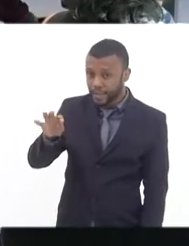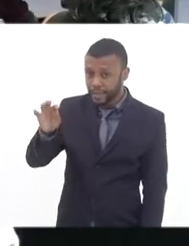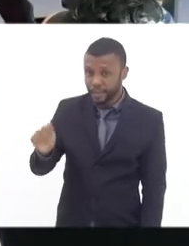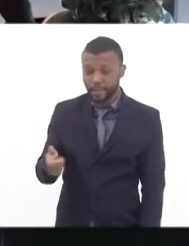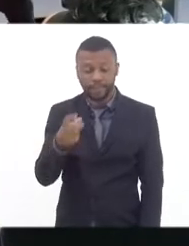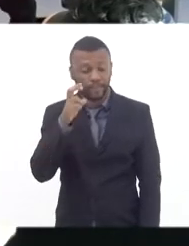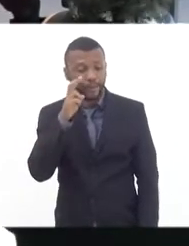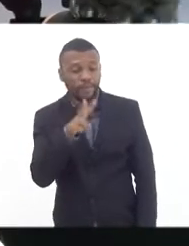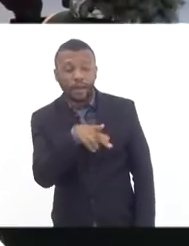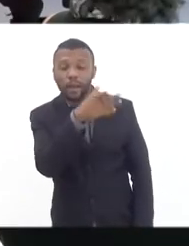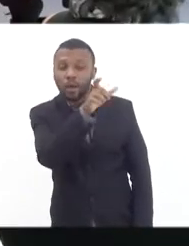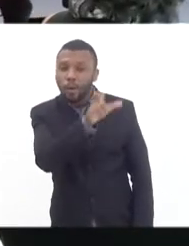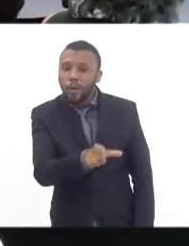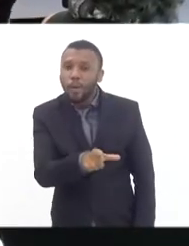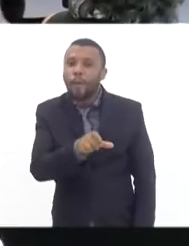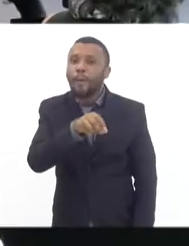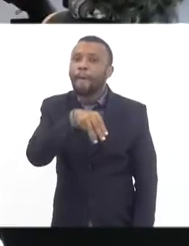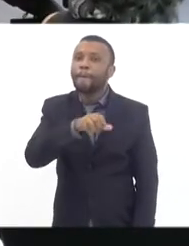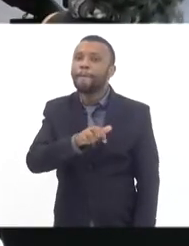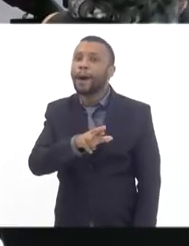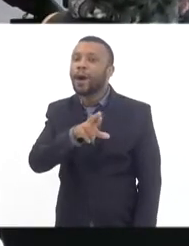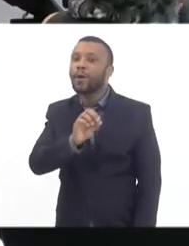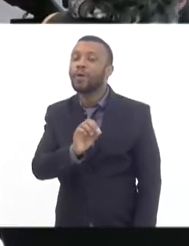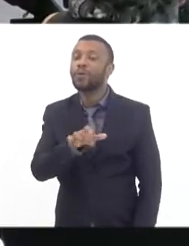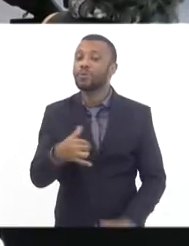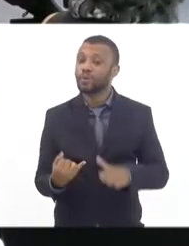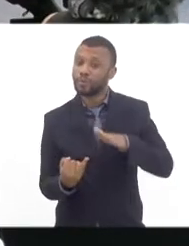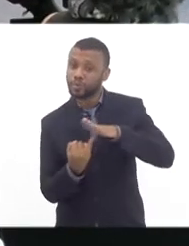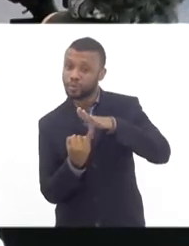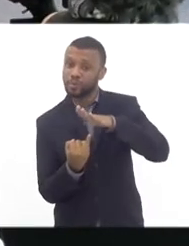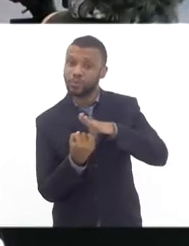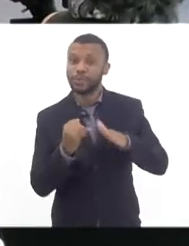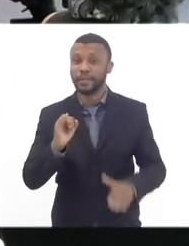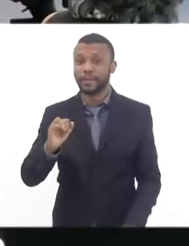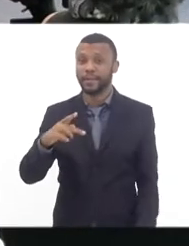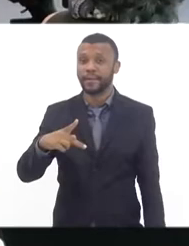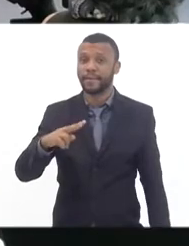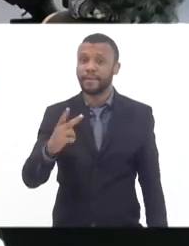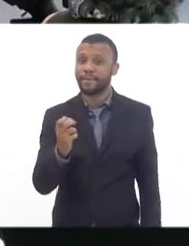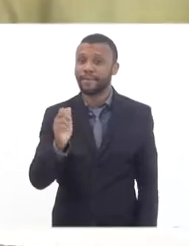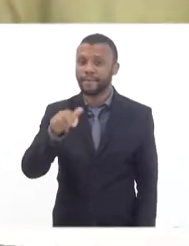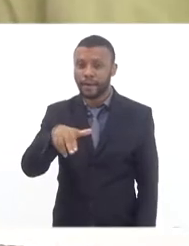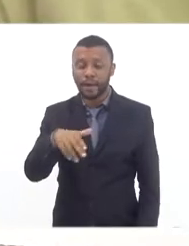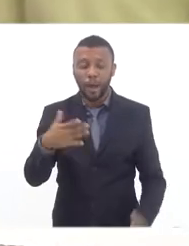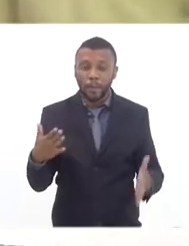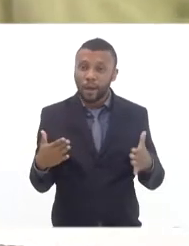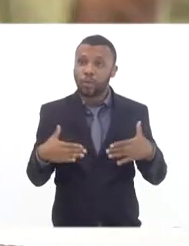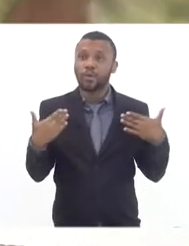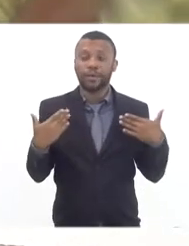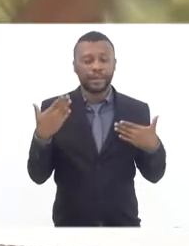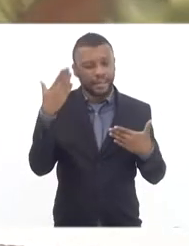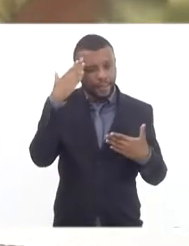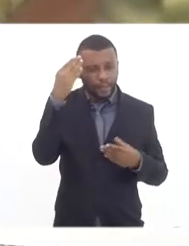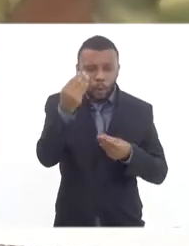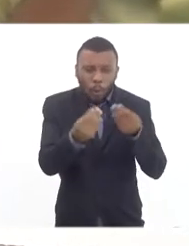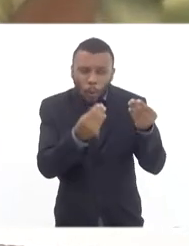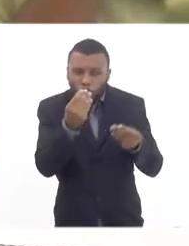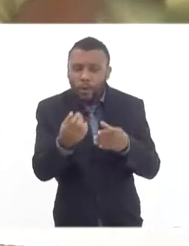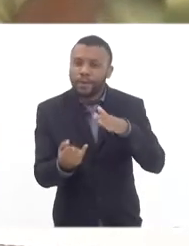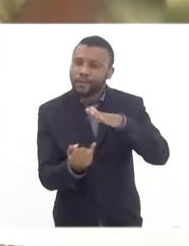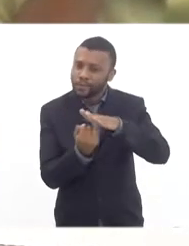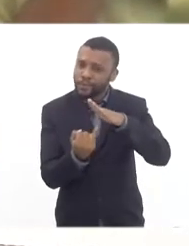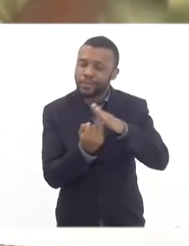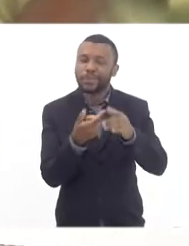é uma surpresa, porque a gente sabe como que o IFAM tem tido cuidado, tem tido atenção com esse nosso patrimônio. Nós